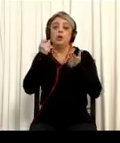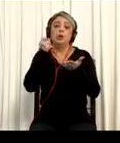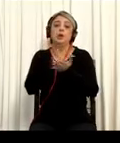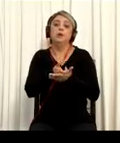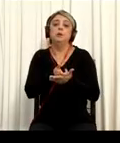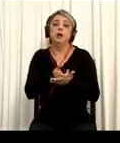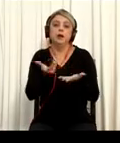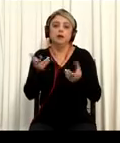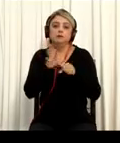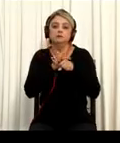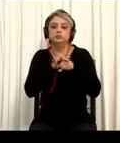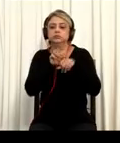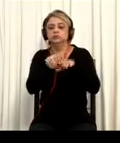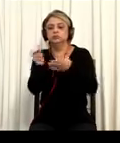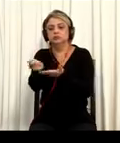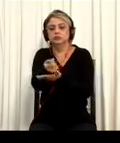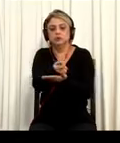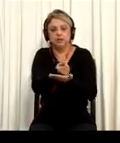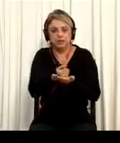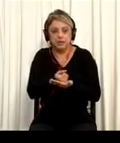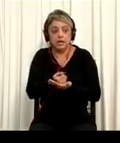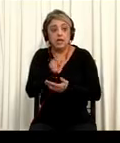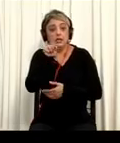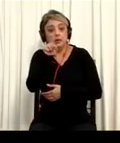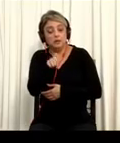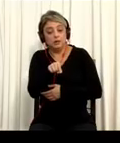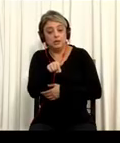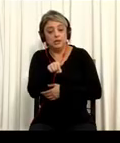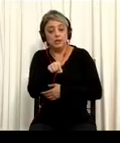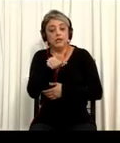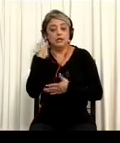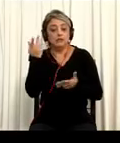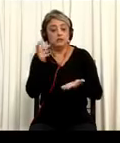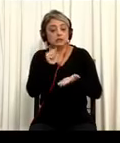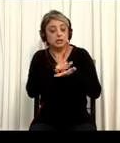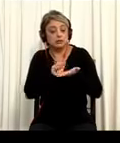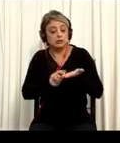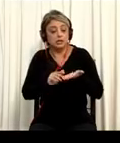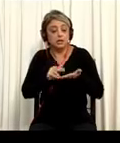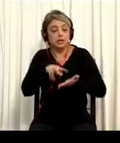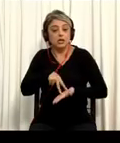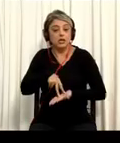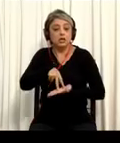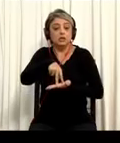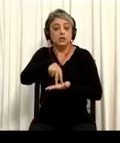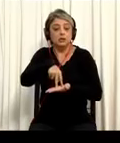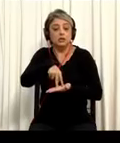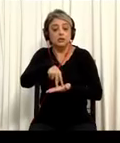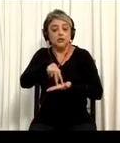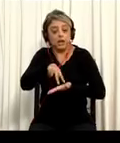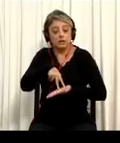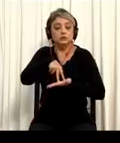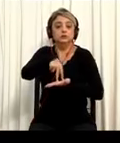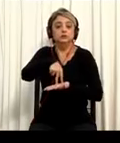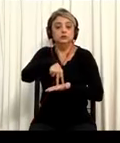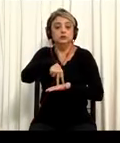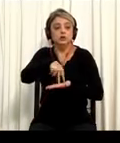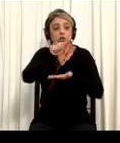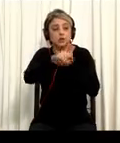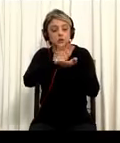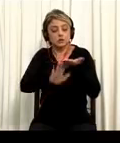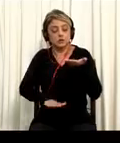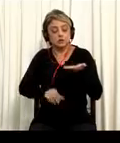da pandemia do capitalismo. Então, essa atuação de estar na frente, na linha de frente, com as ações